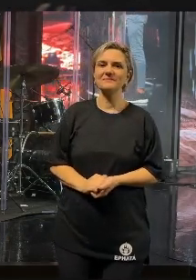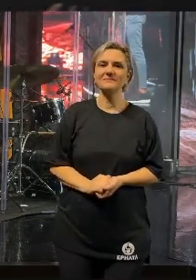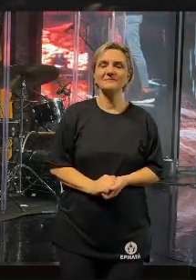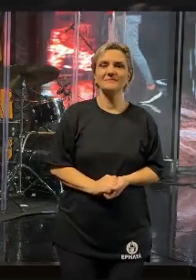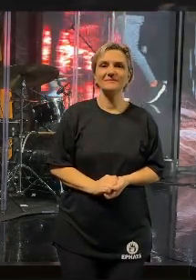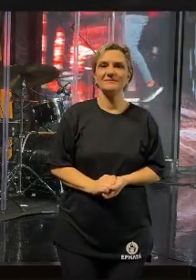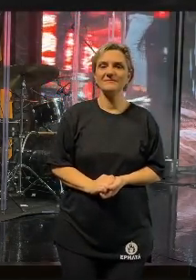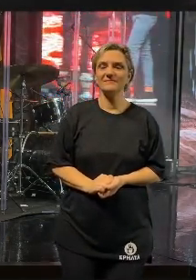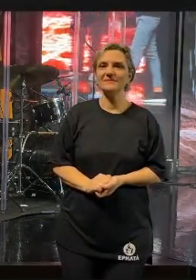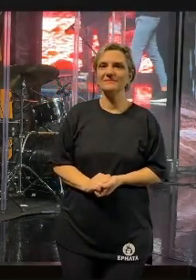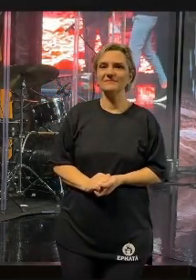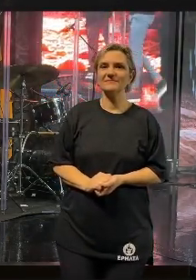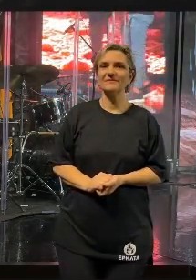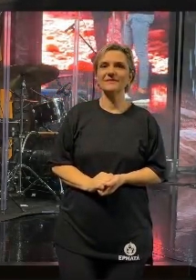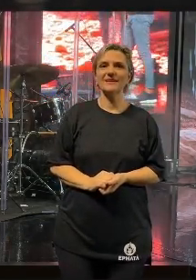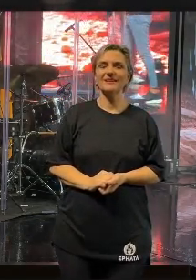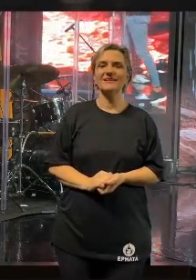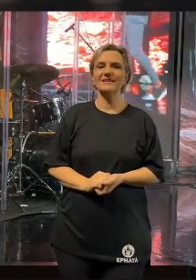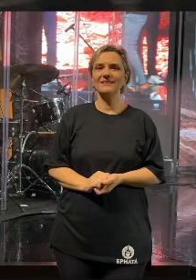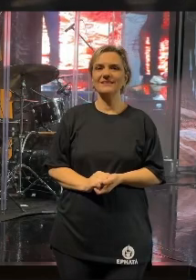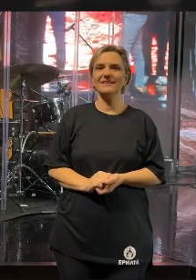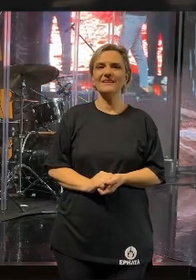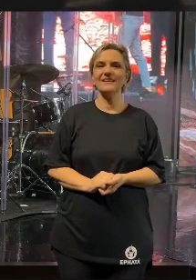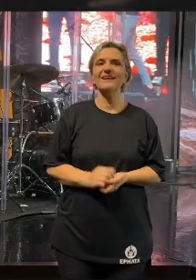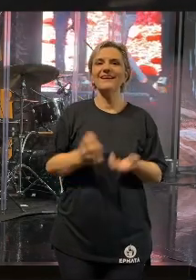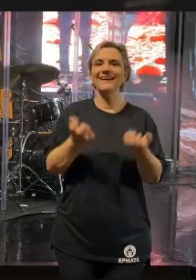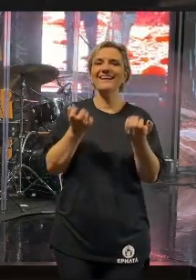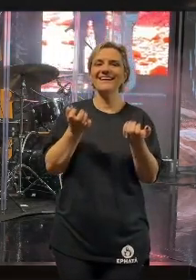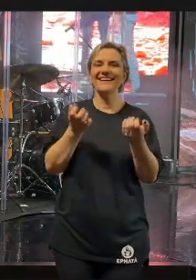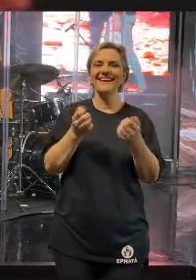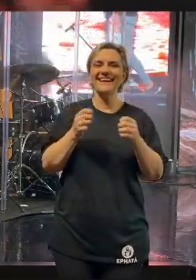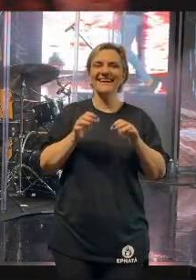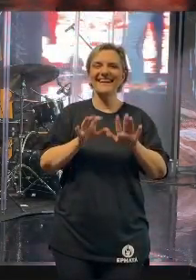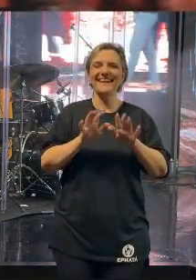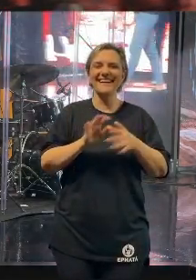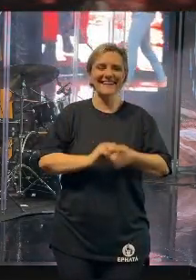De Celtinha também? Quem empurra é você ou é ele?